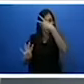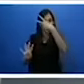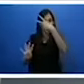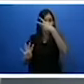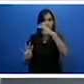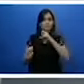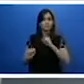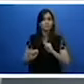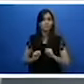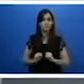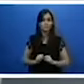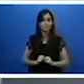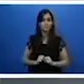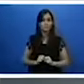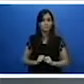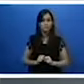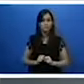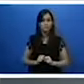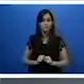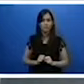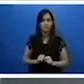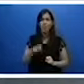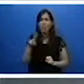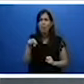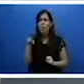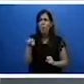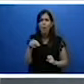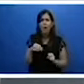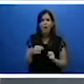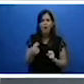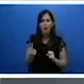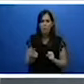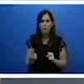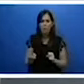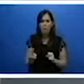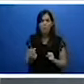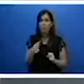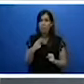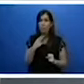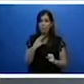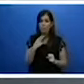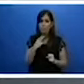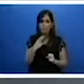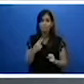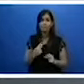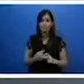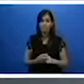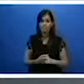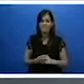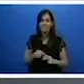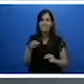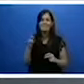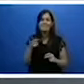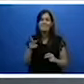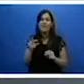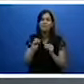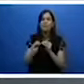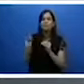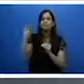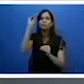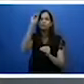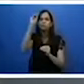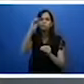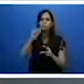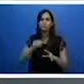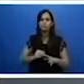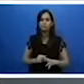o 4 aqui. Eu nunca coloco dois números diretos aqui na unidade, tá? Um sempre eu vou reservar na